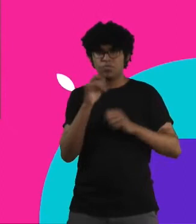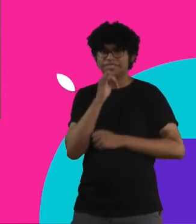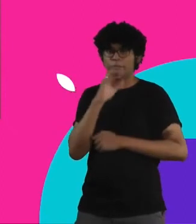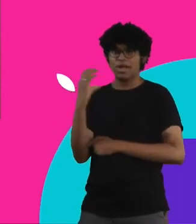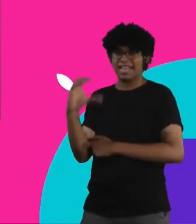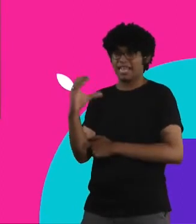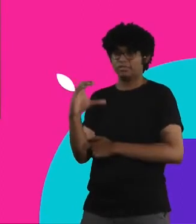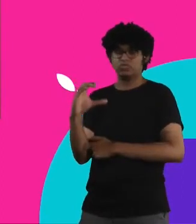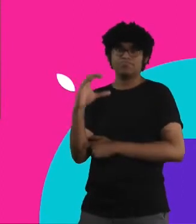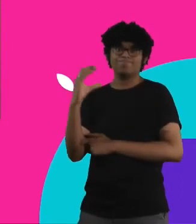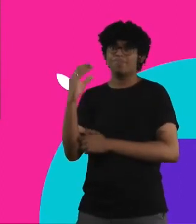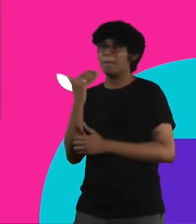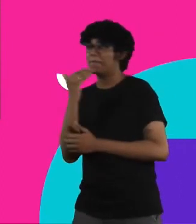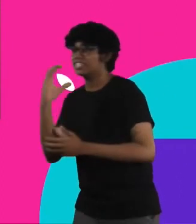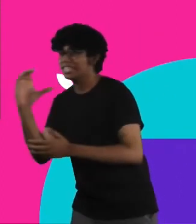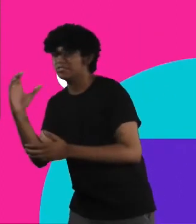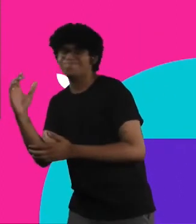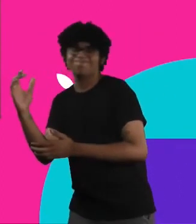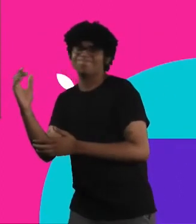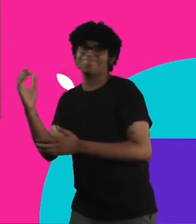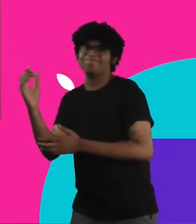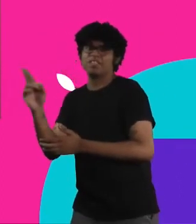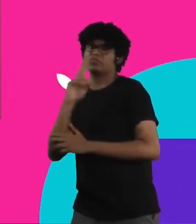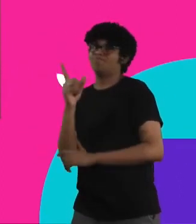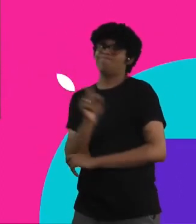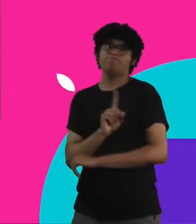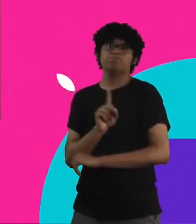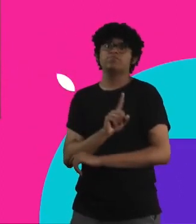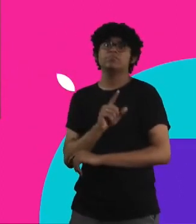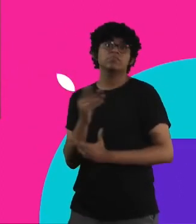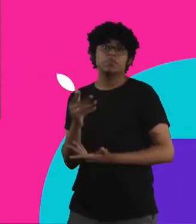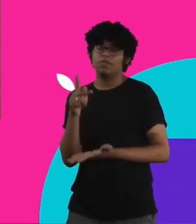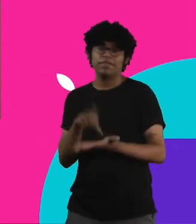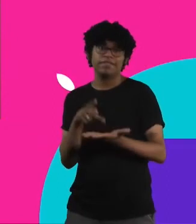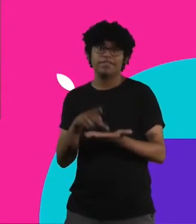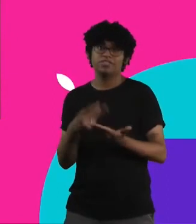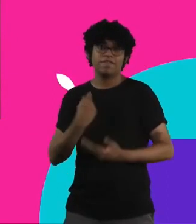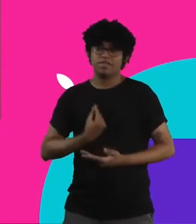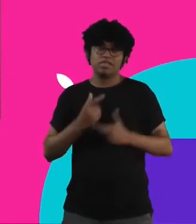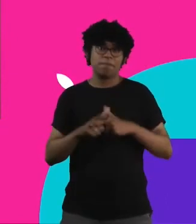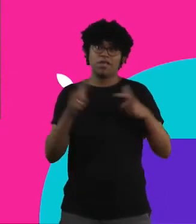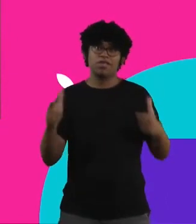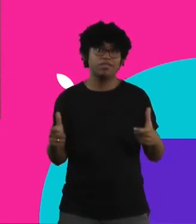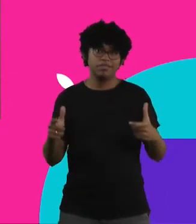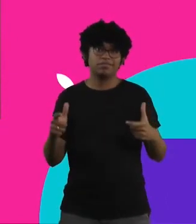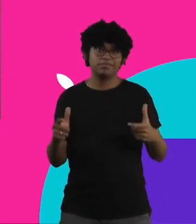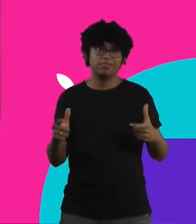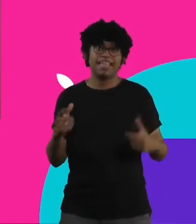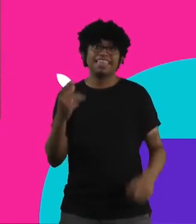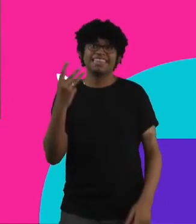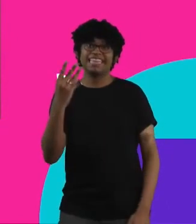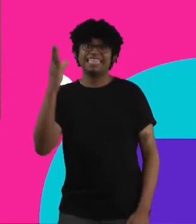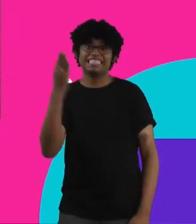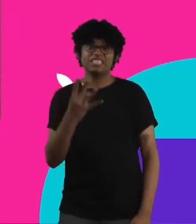uma realidade na vida de todo mundo. De todo mundo, assim, da maior parte das pessoas, entendeu? 3/4 da